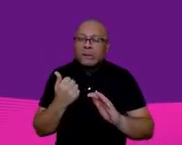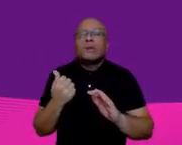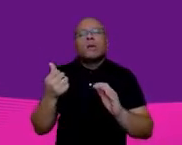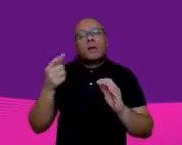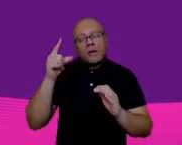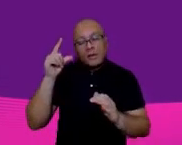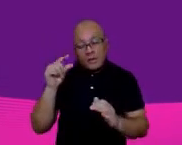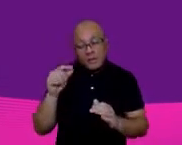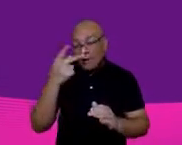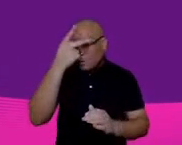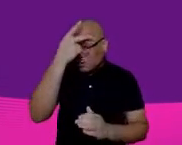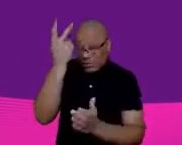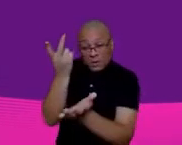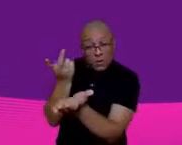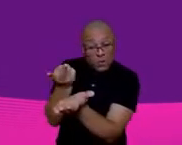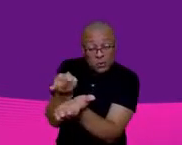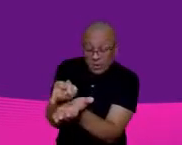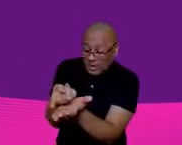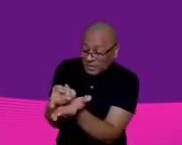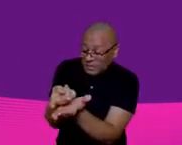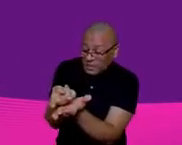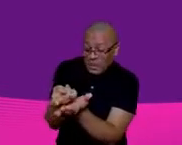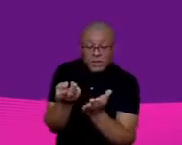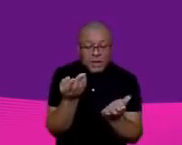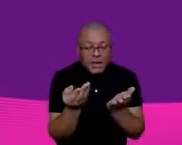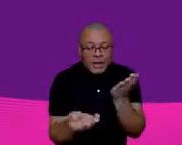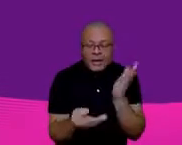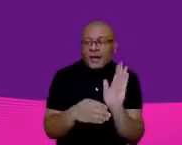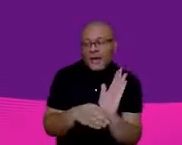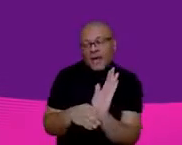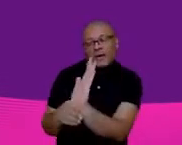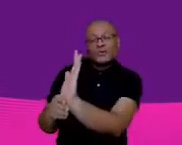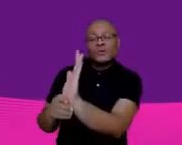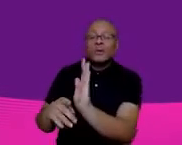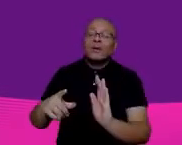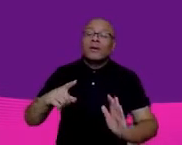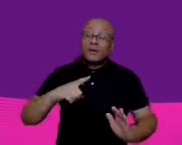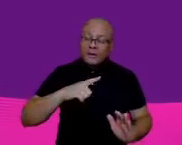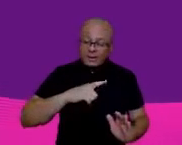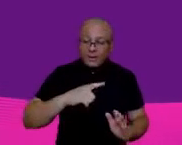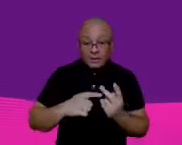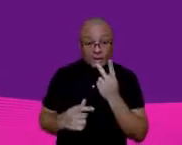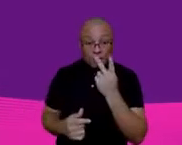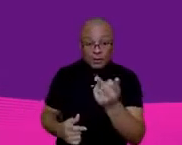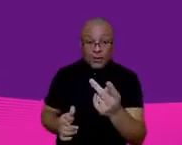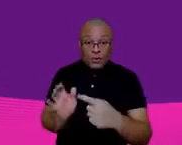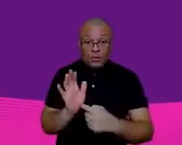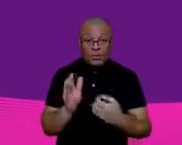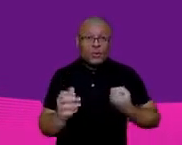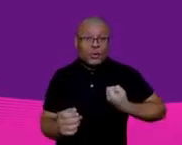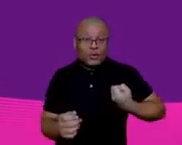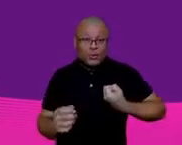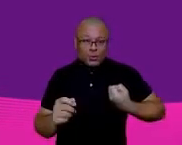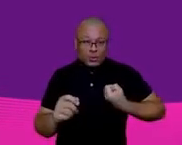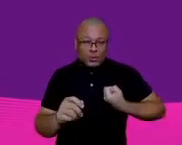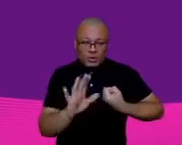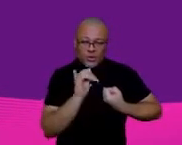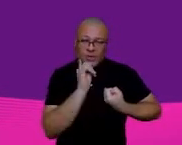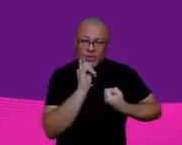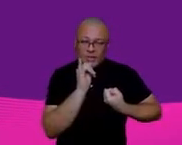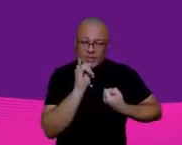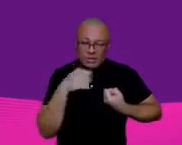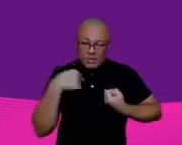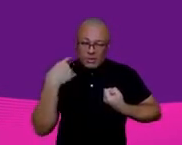paciente, muito bem equilibrado. E nós temos, vejam, eu vou mostrar os números depois de um caso com